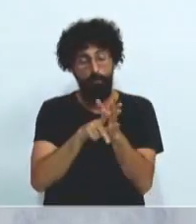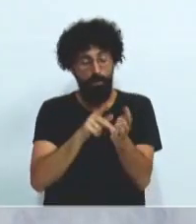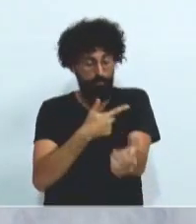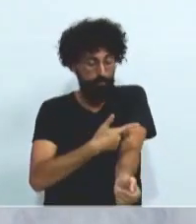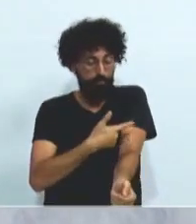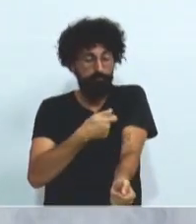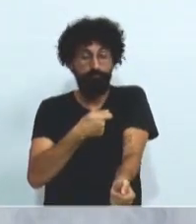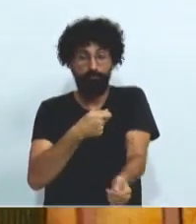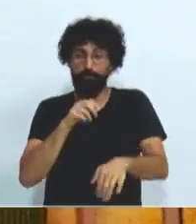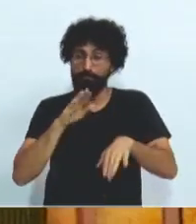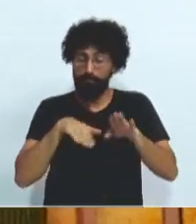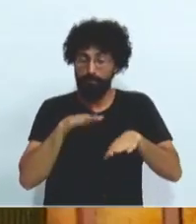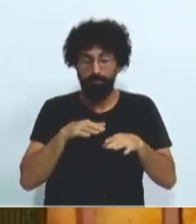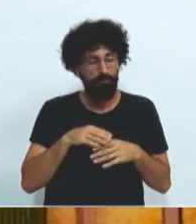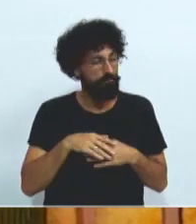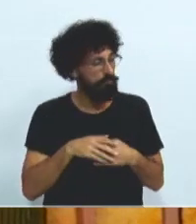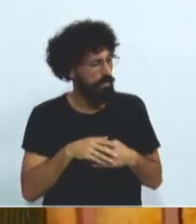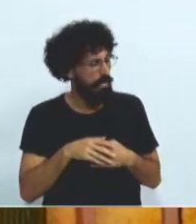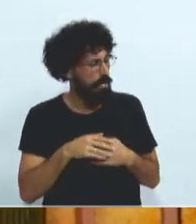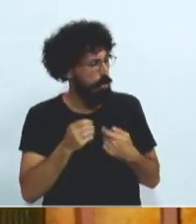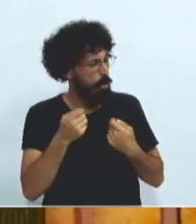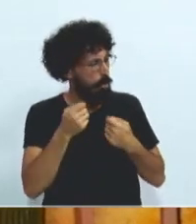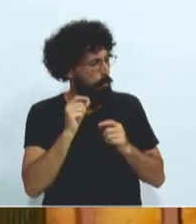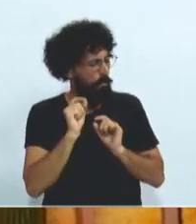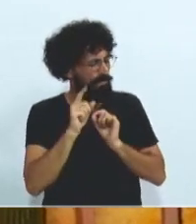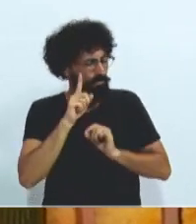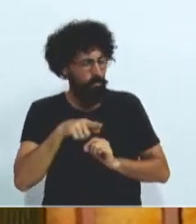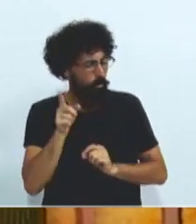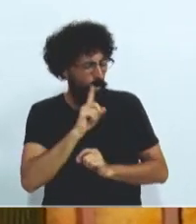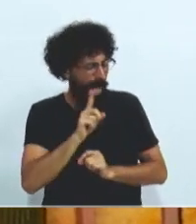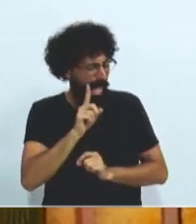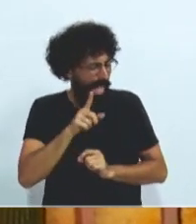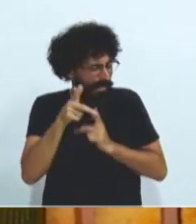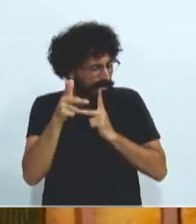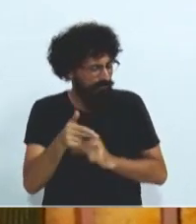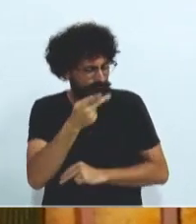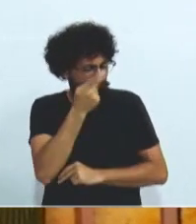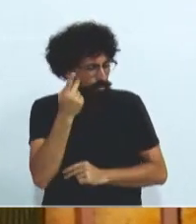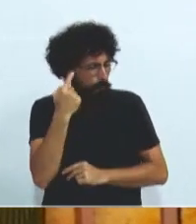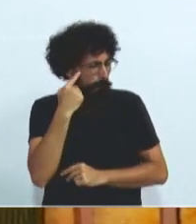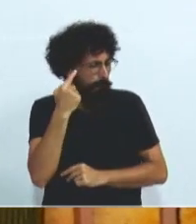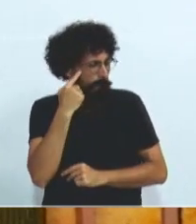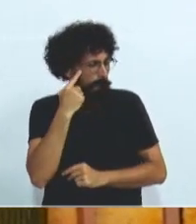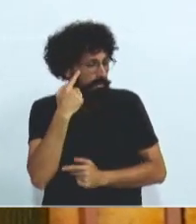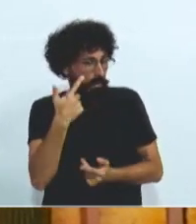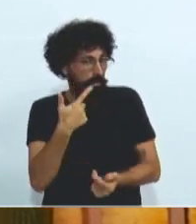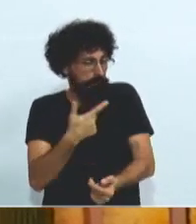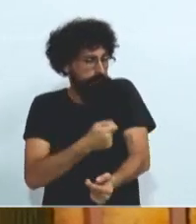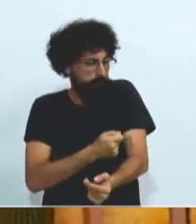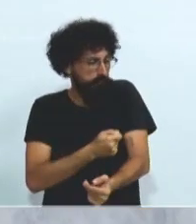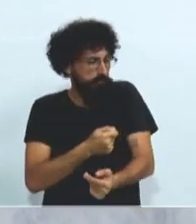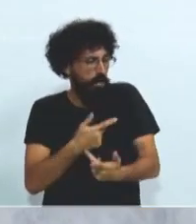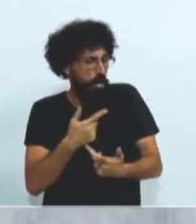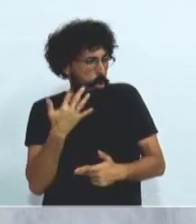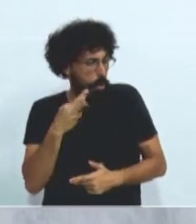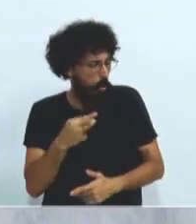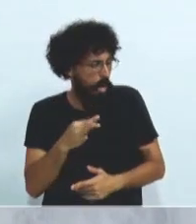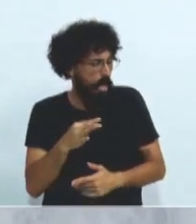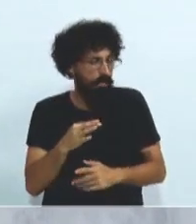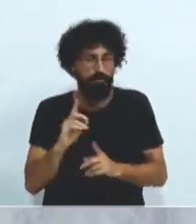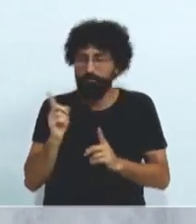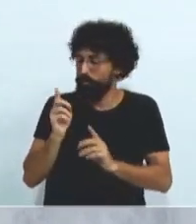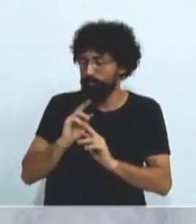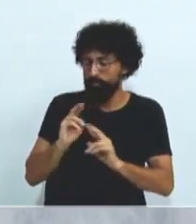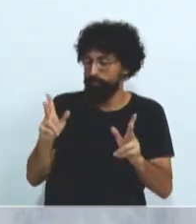muita gente pensa, né? Pode ser, mas é bem mais tranquilo do que a população em geral pensa. A gente tem estrutura